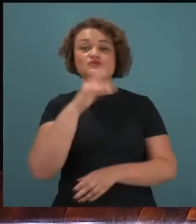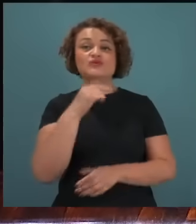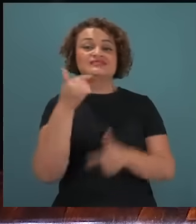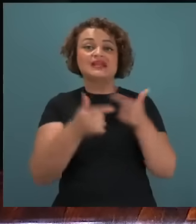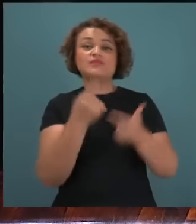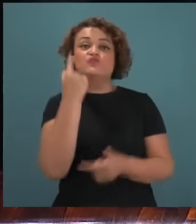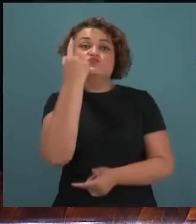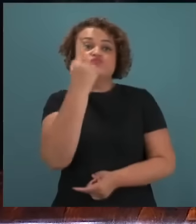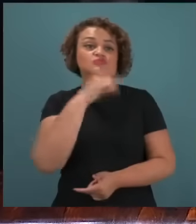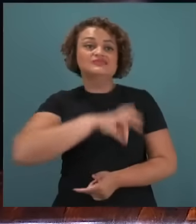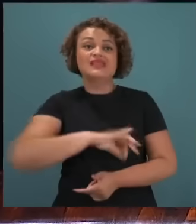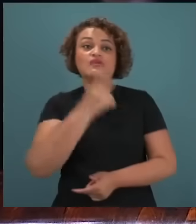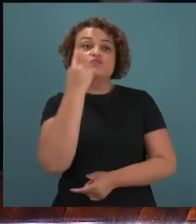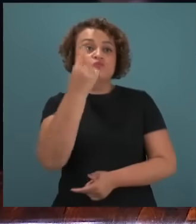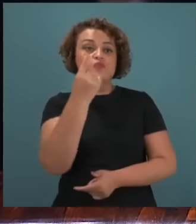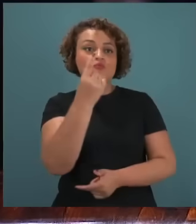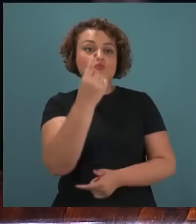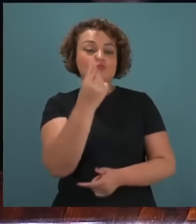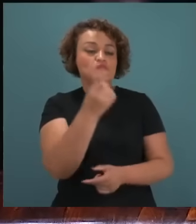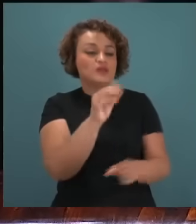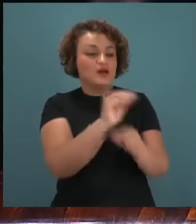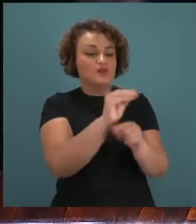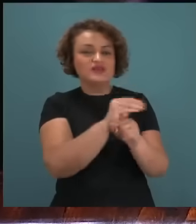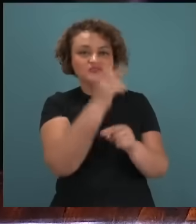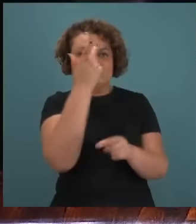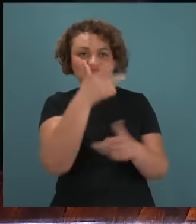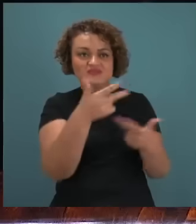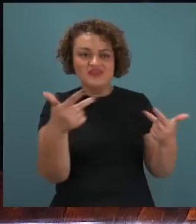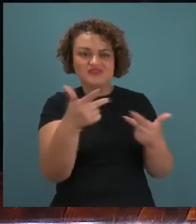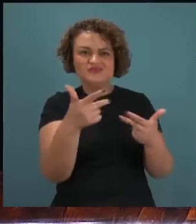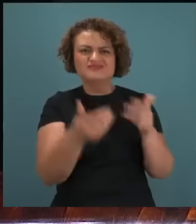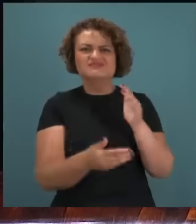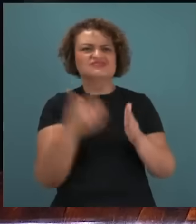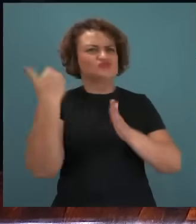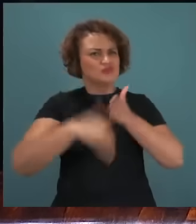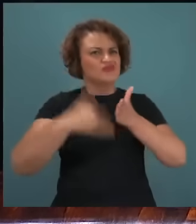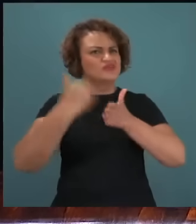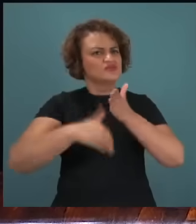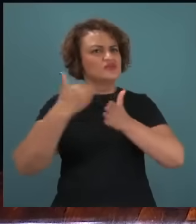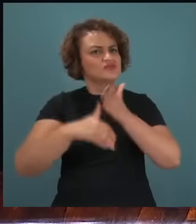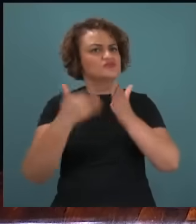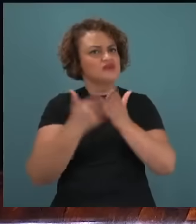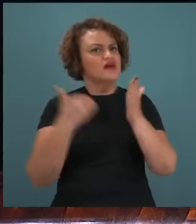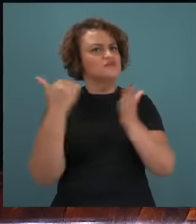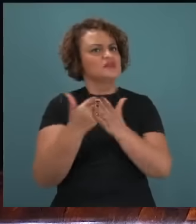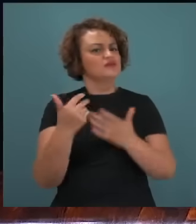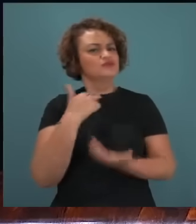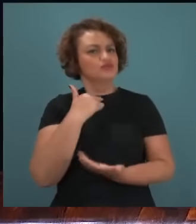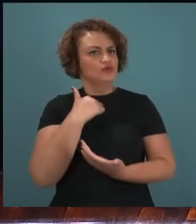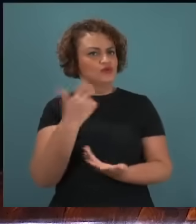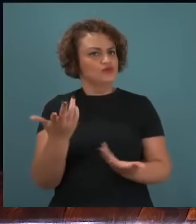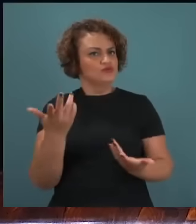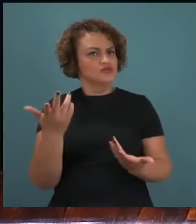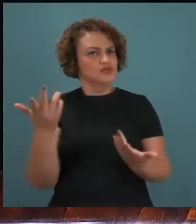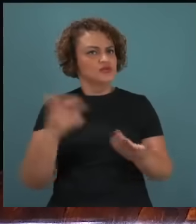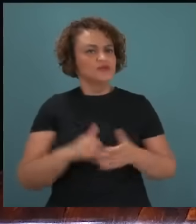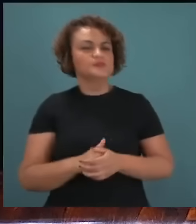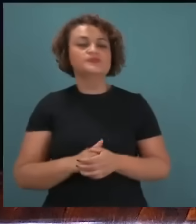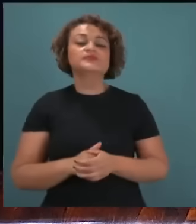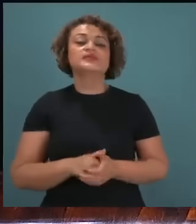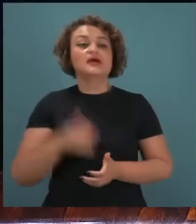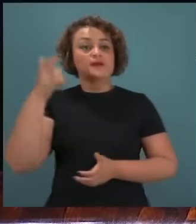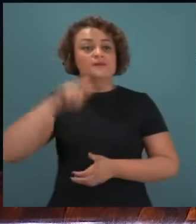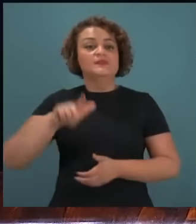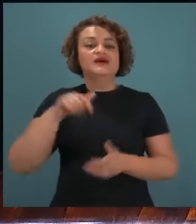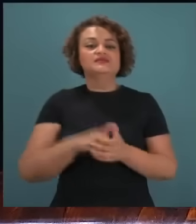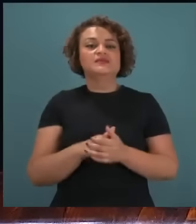uma família inteira. E querem tirar ainda mais deles. Também acenam, como eu disse antes,